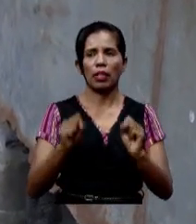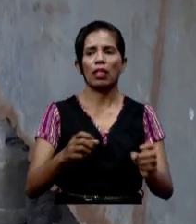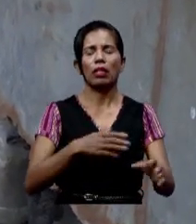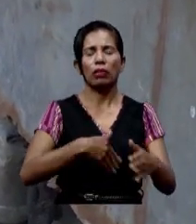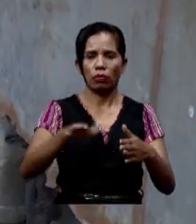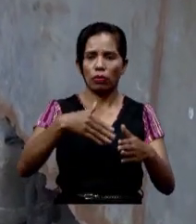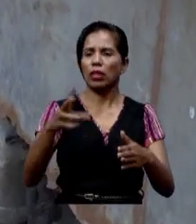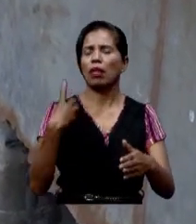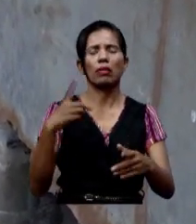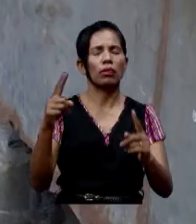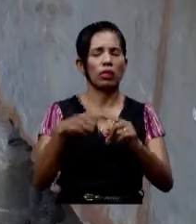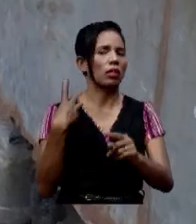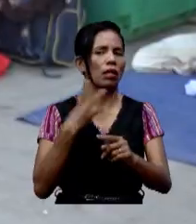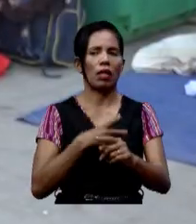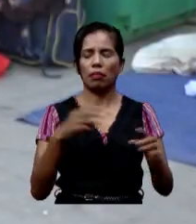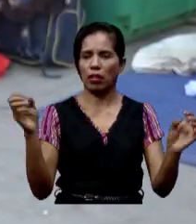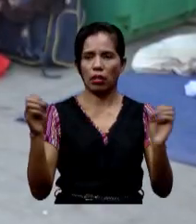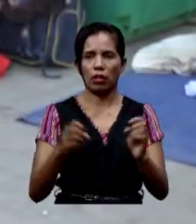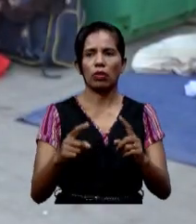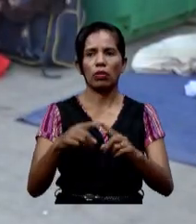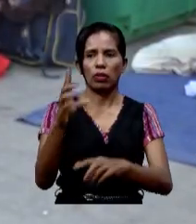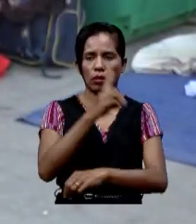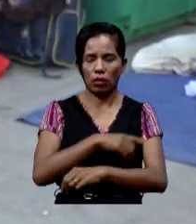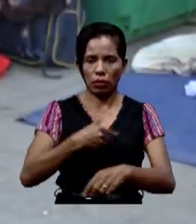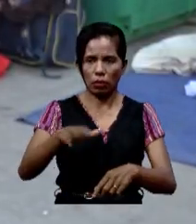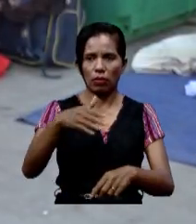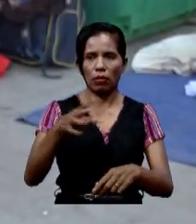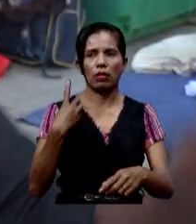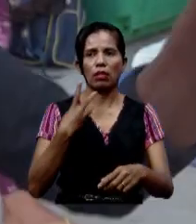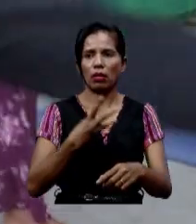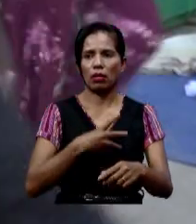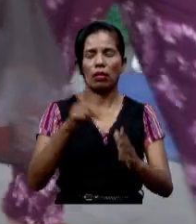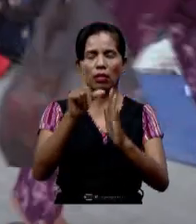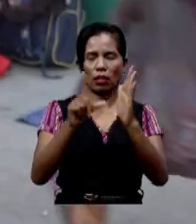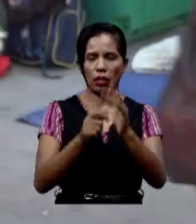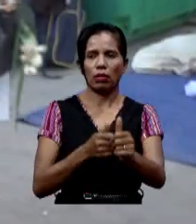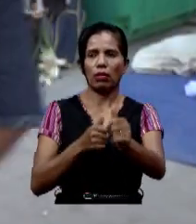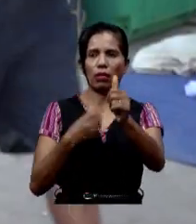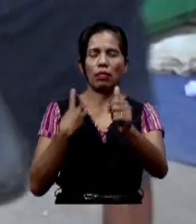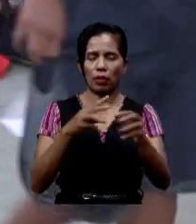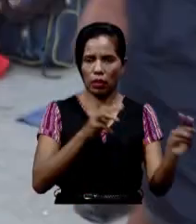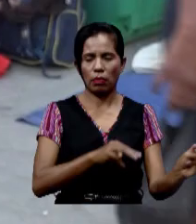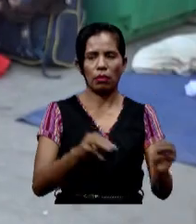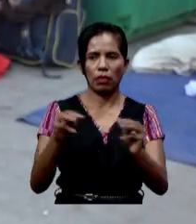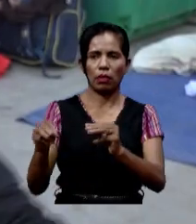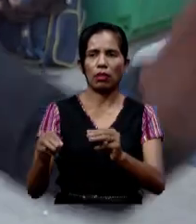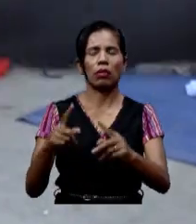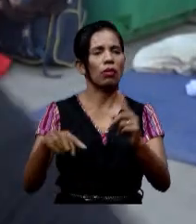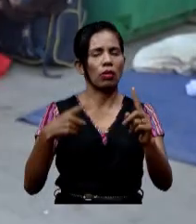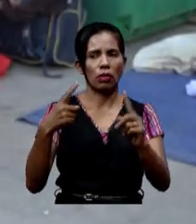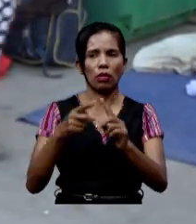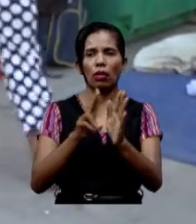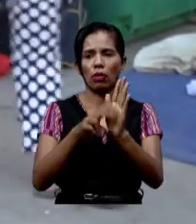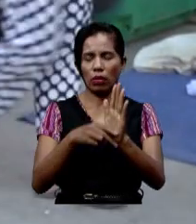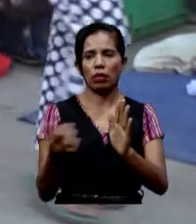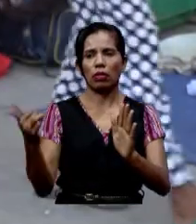to ani bemos ami lakui resiu o hine sira mai dunia ami le ami kompri ami tenki mudatia mas ke wahira kondo ora so sira